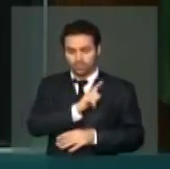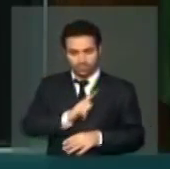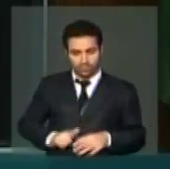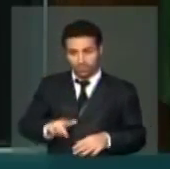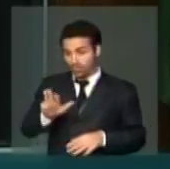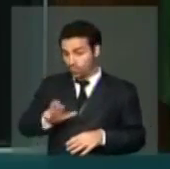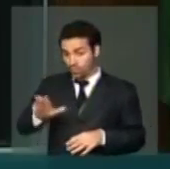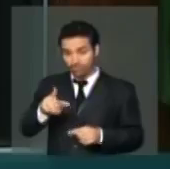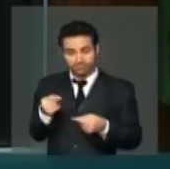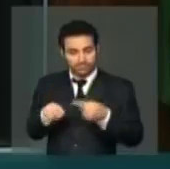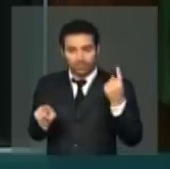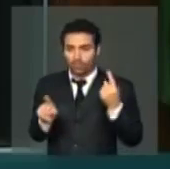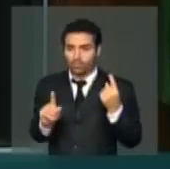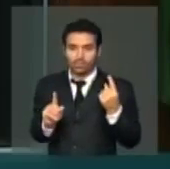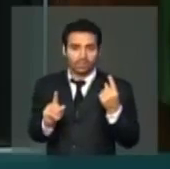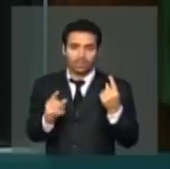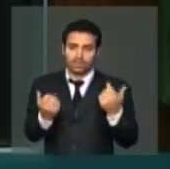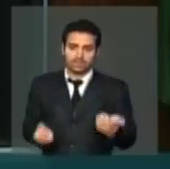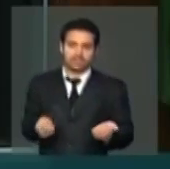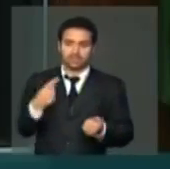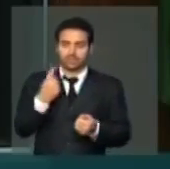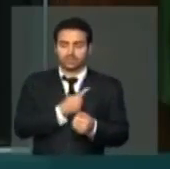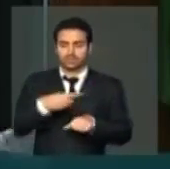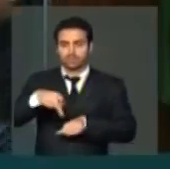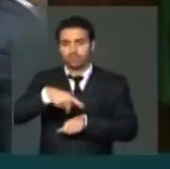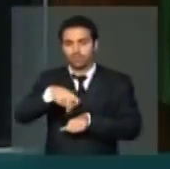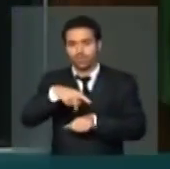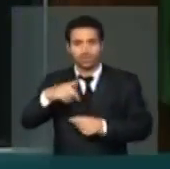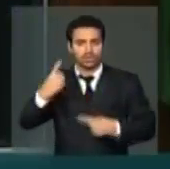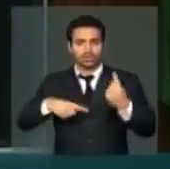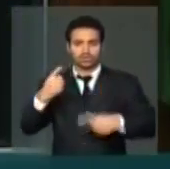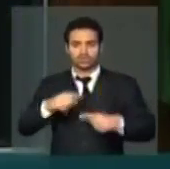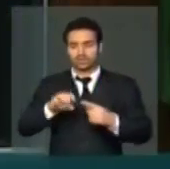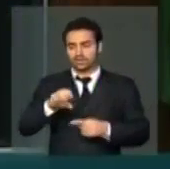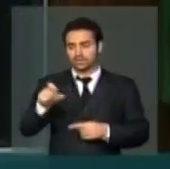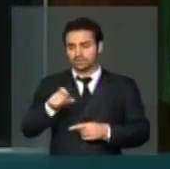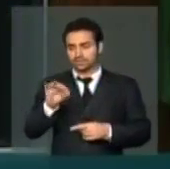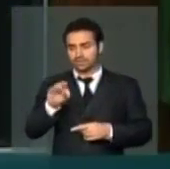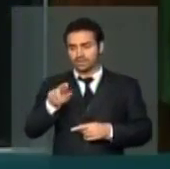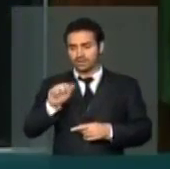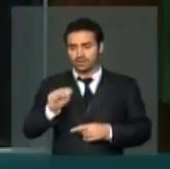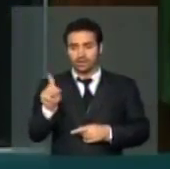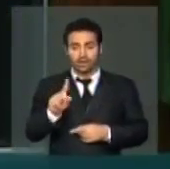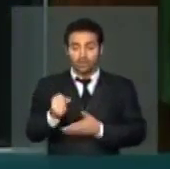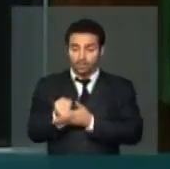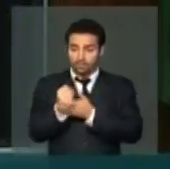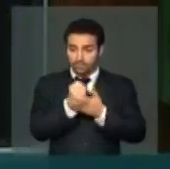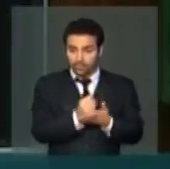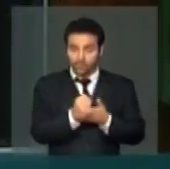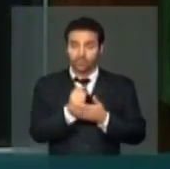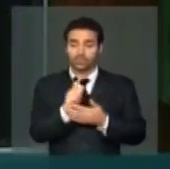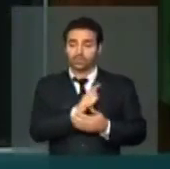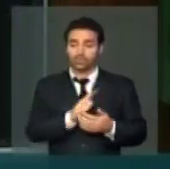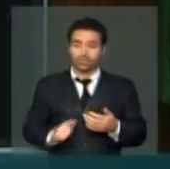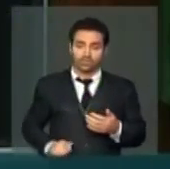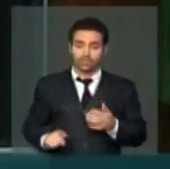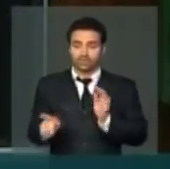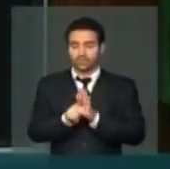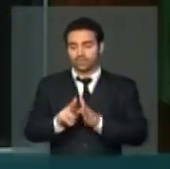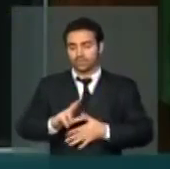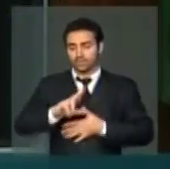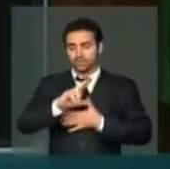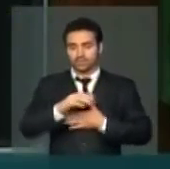a orientação da nossa política externa. Não aprovavam o nosso apoio aos governos progressistas da América do